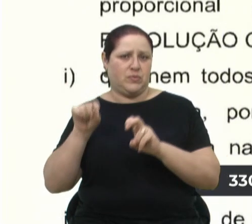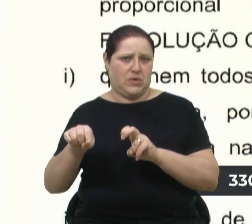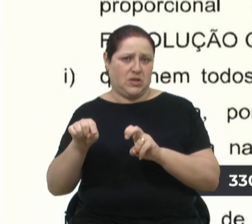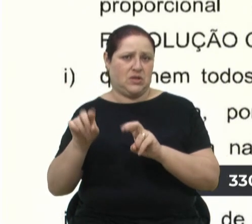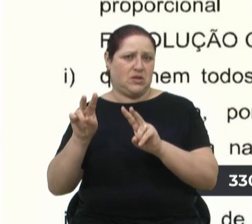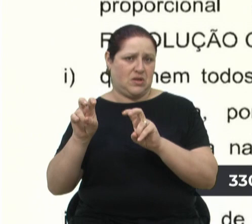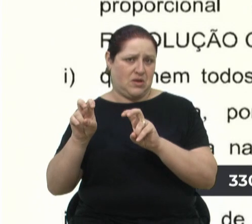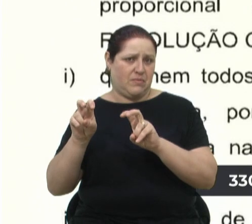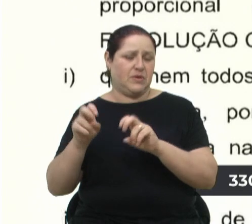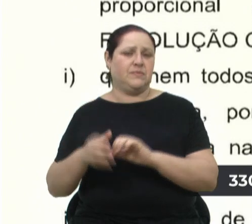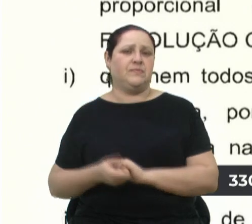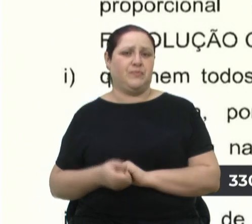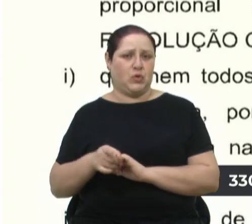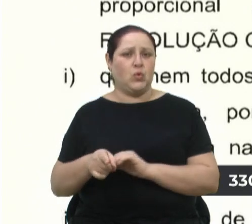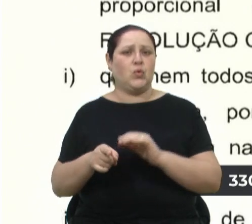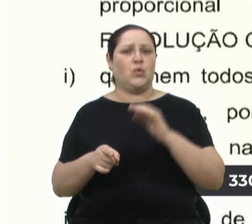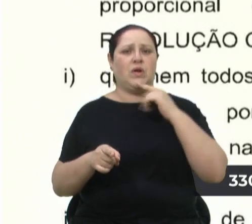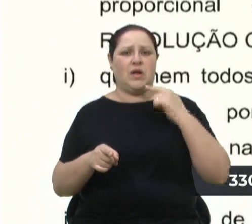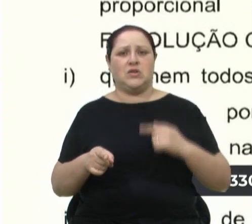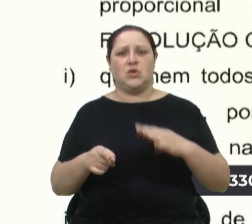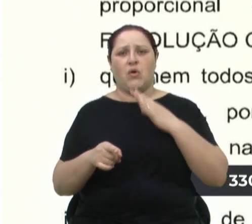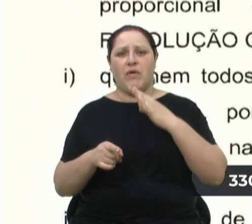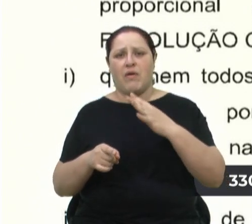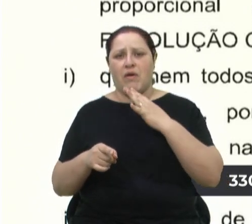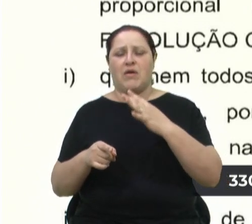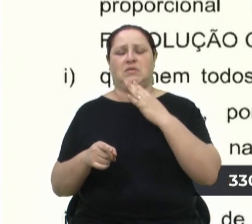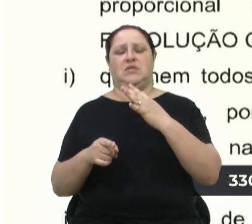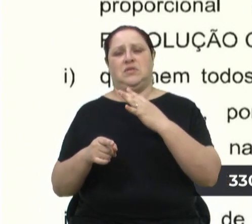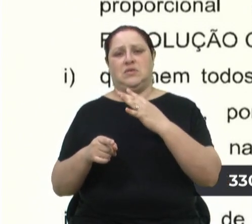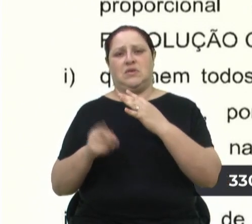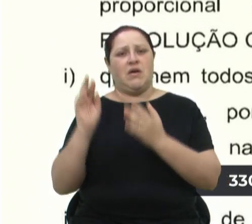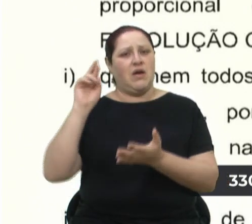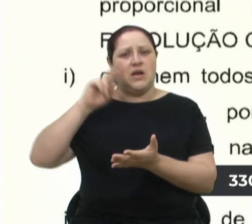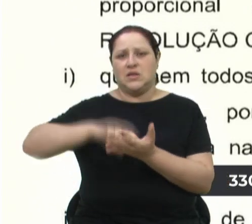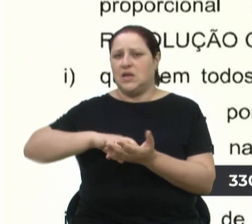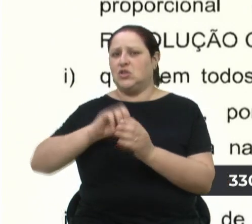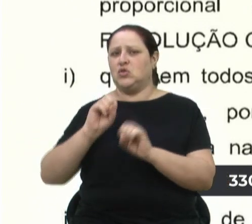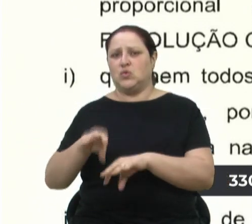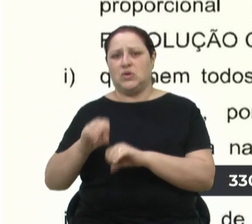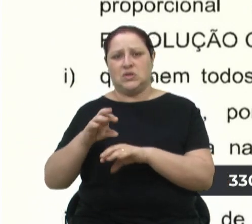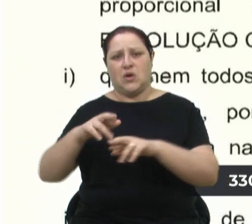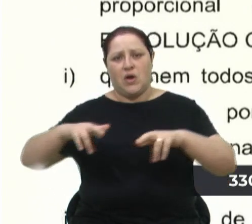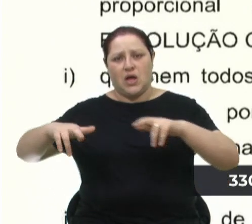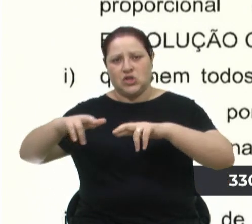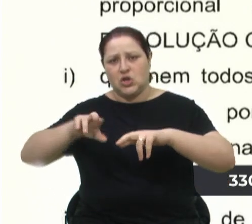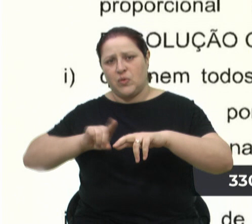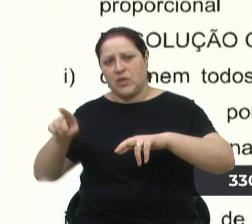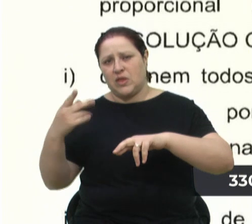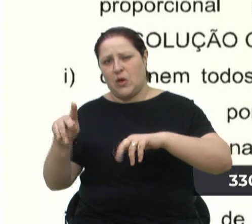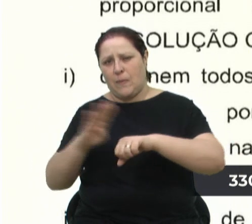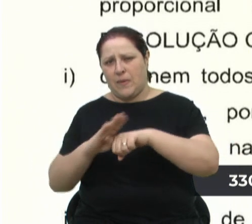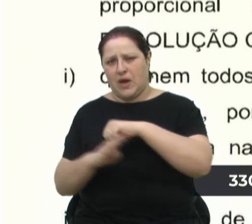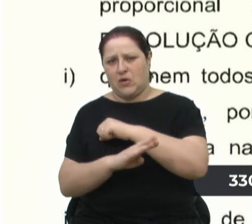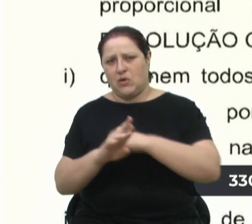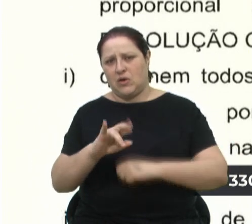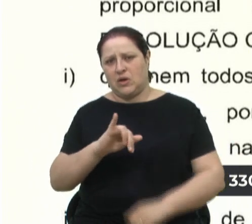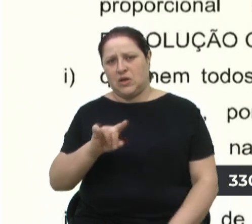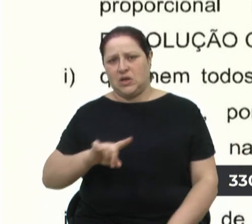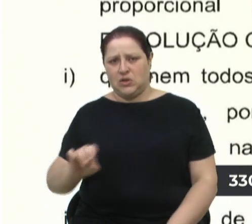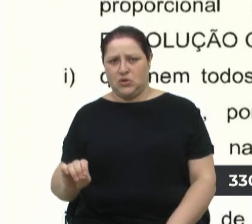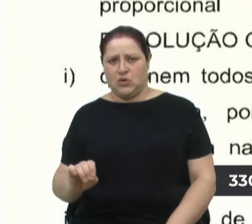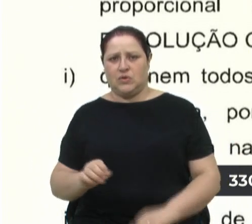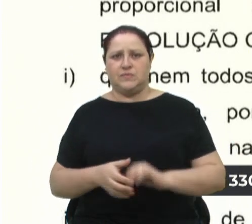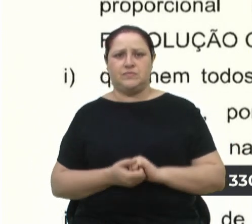e conhece como poucos a realidade da educação lá da região do Risso, do Nandi,